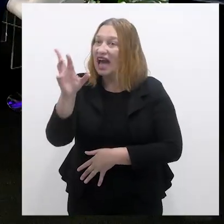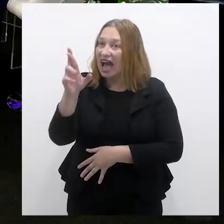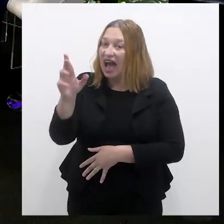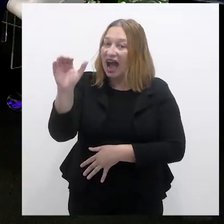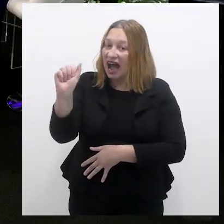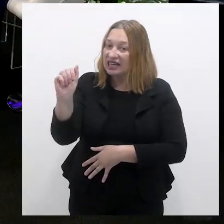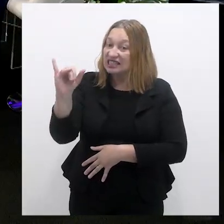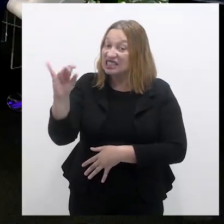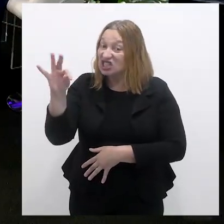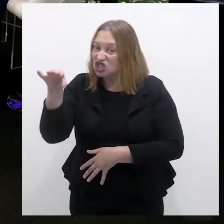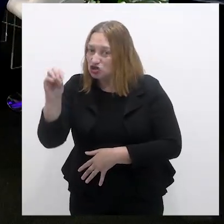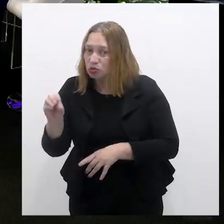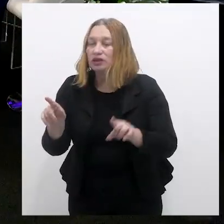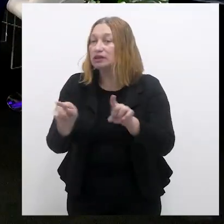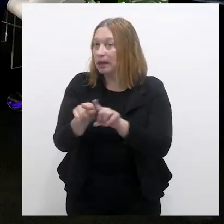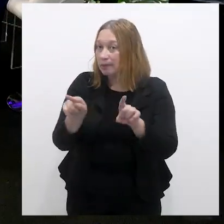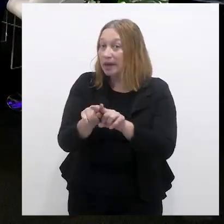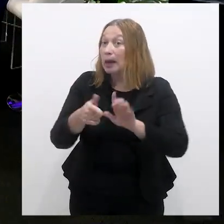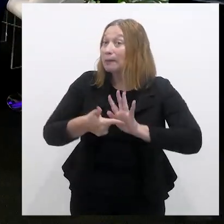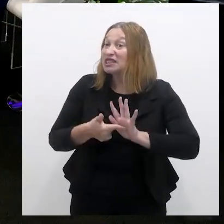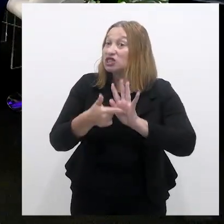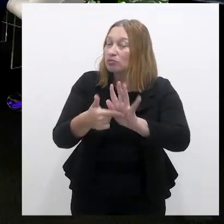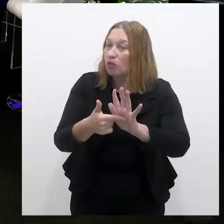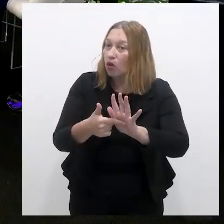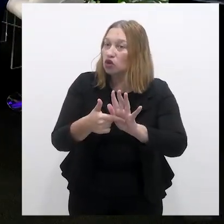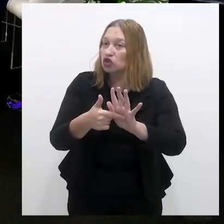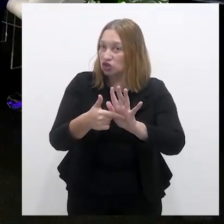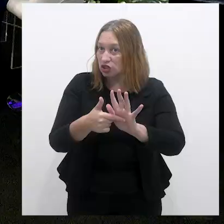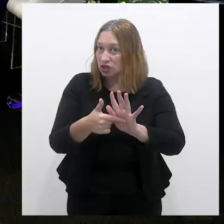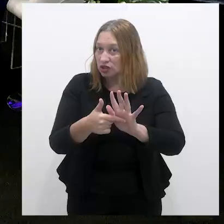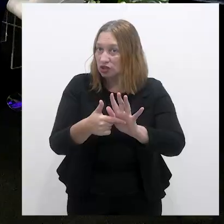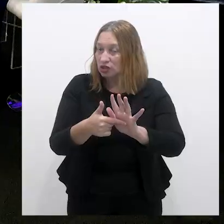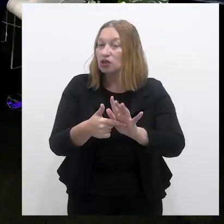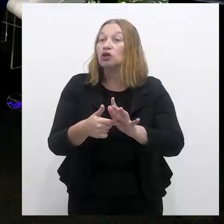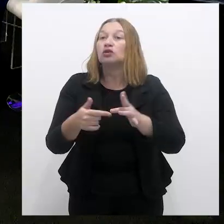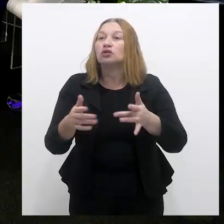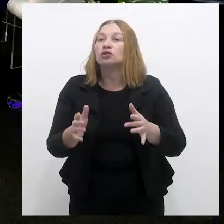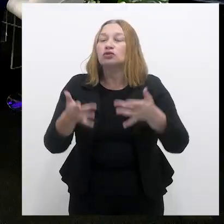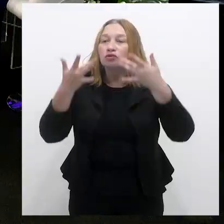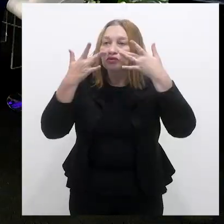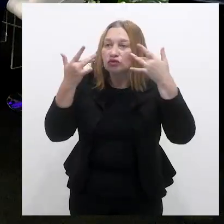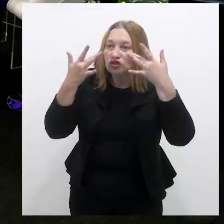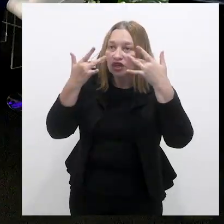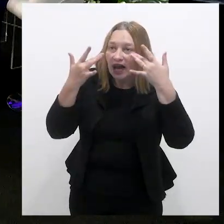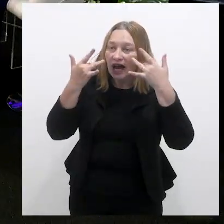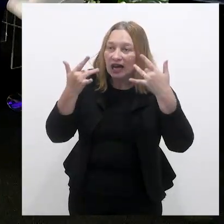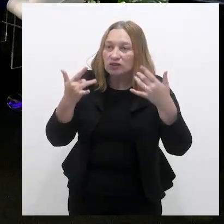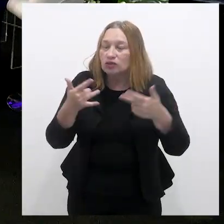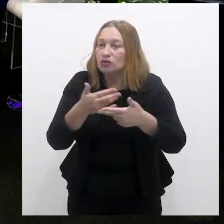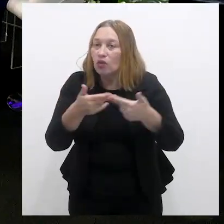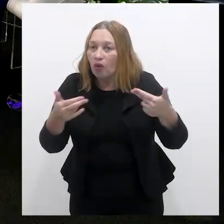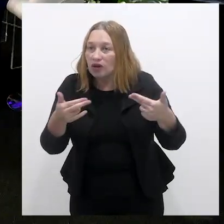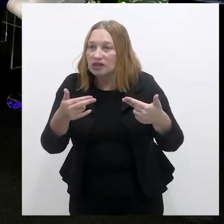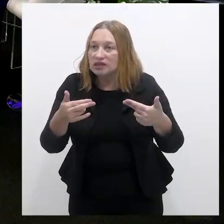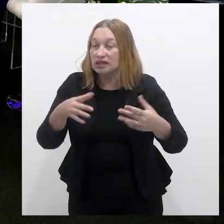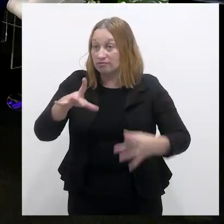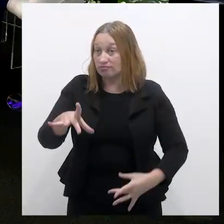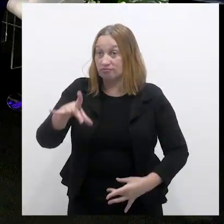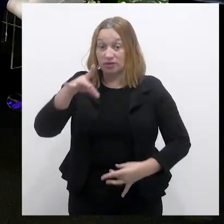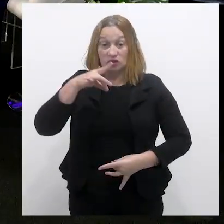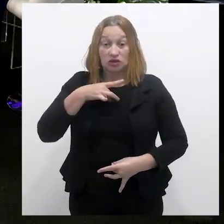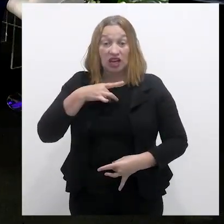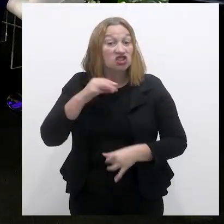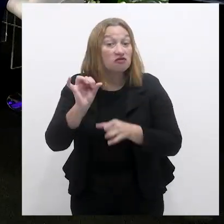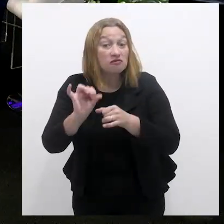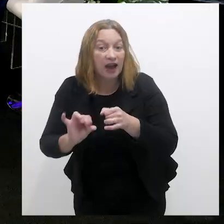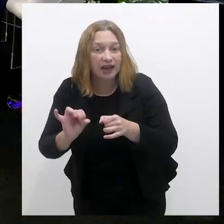palavra racismo, cita a palavra preconceito, mas a gente coloca no palco situações que a criança na plateia faz as conexões dela. No Raulzito, que está